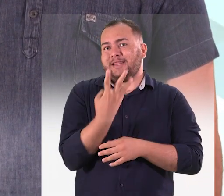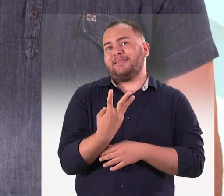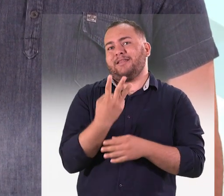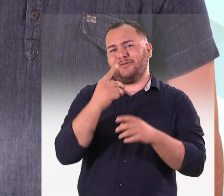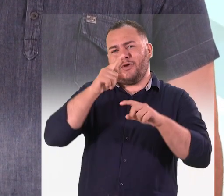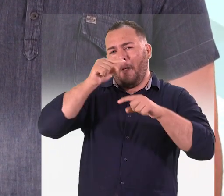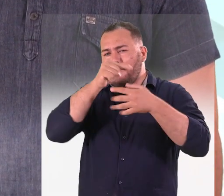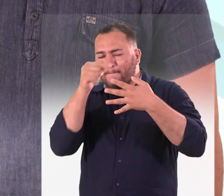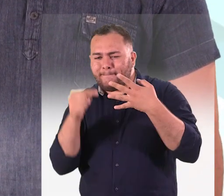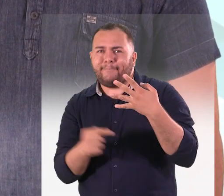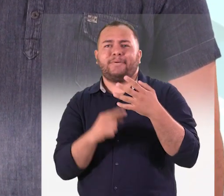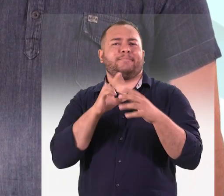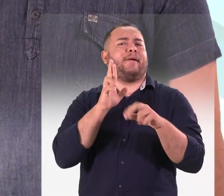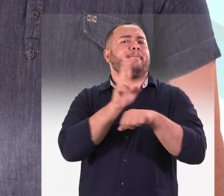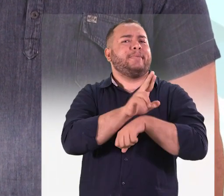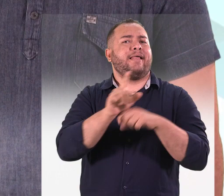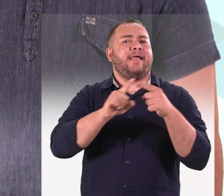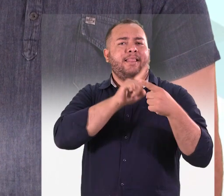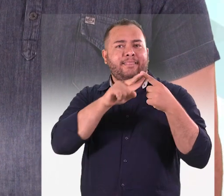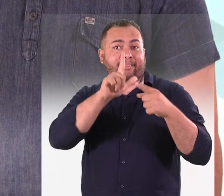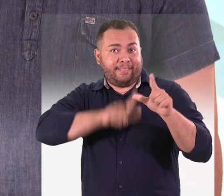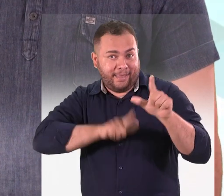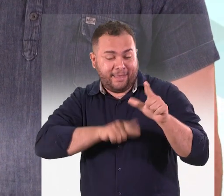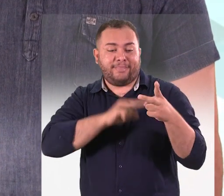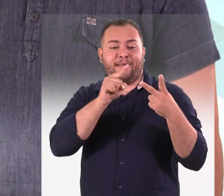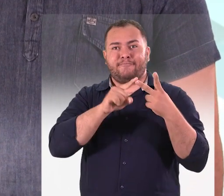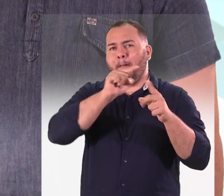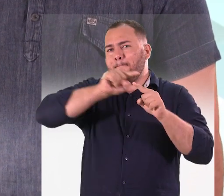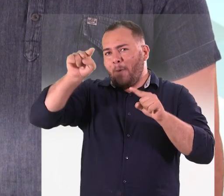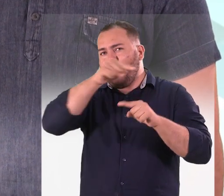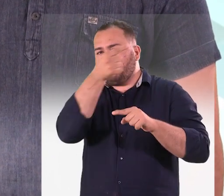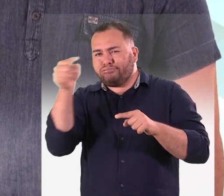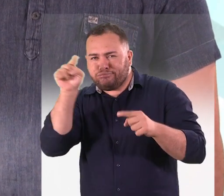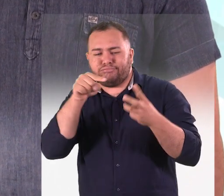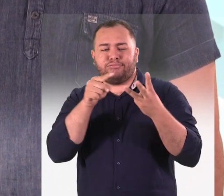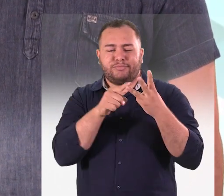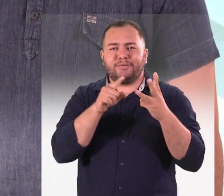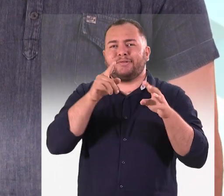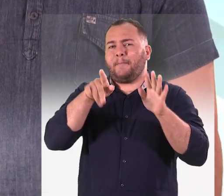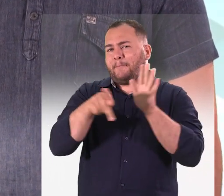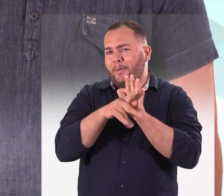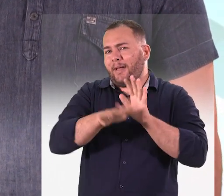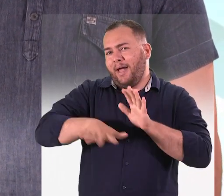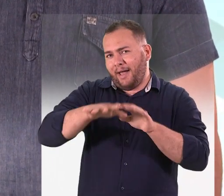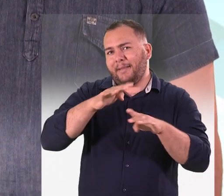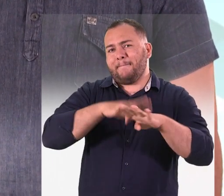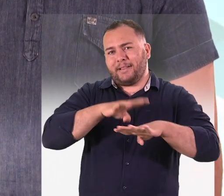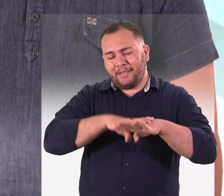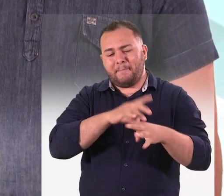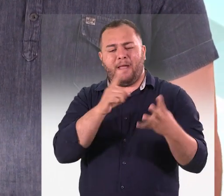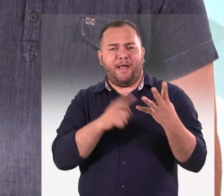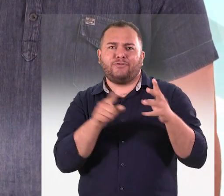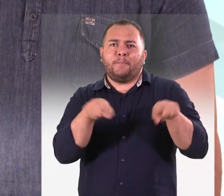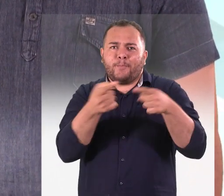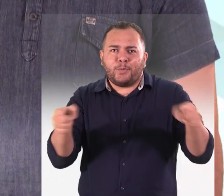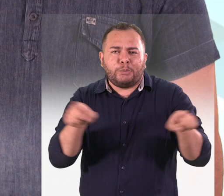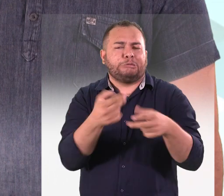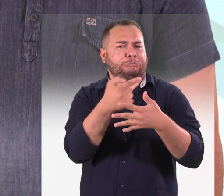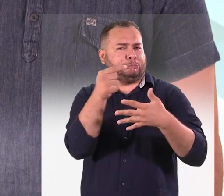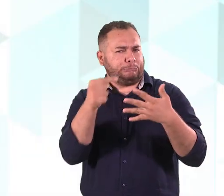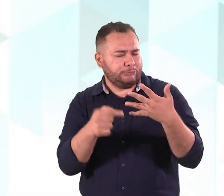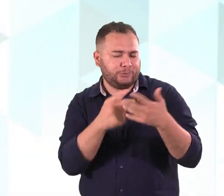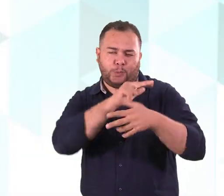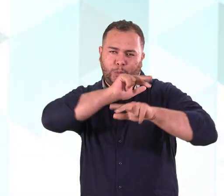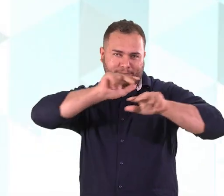representam letras pontuações acentuações sinais matemáticos música gracinhas entre